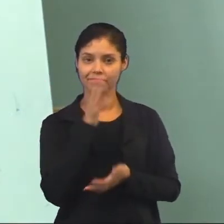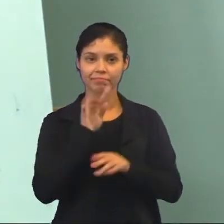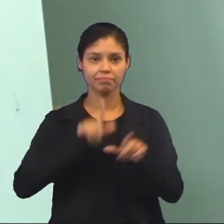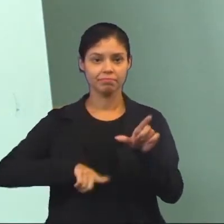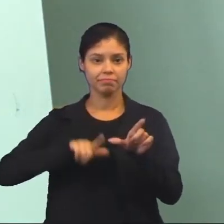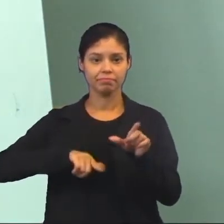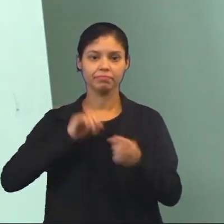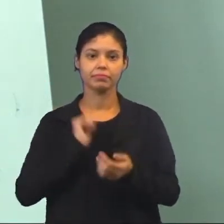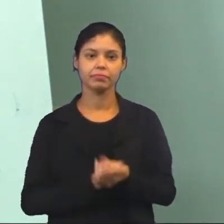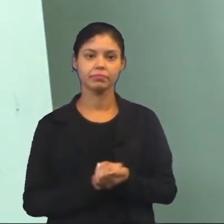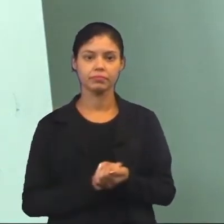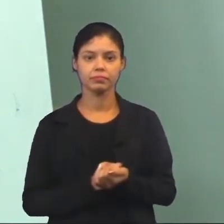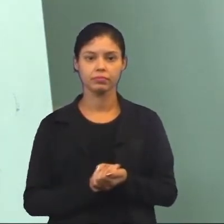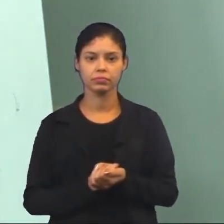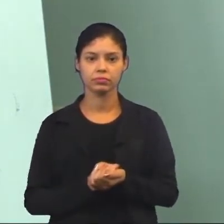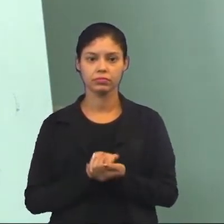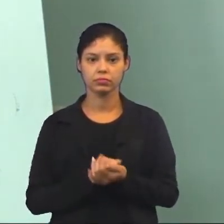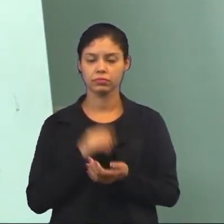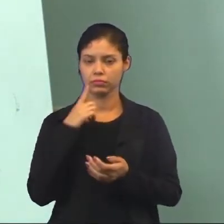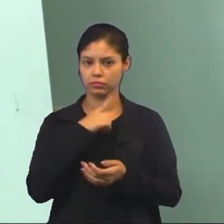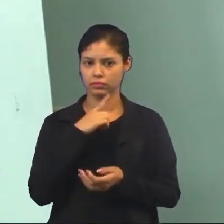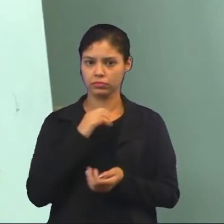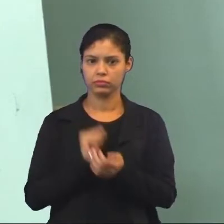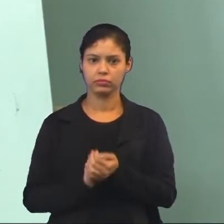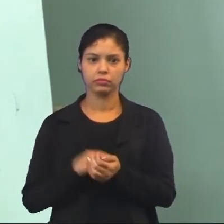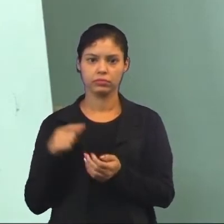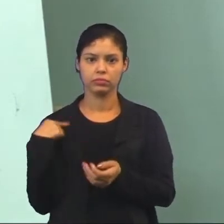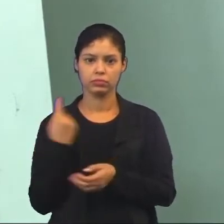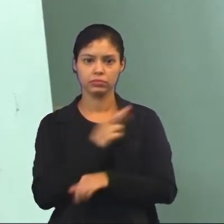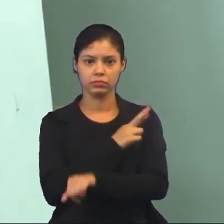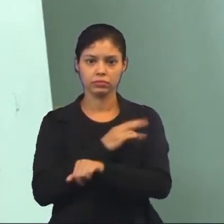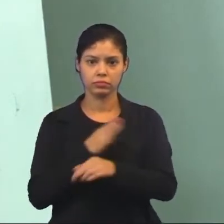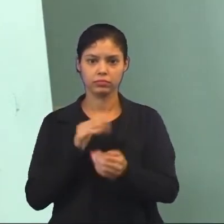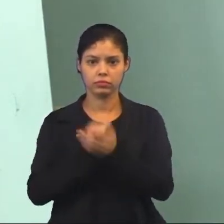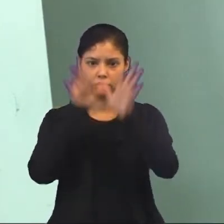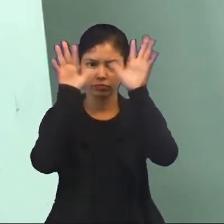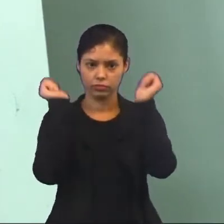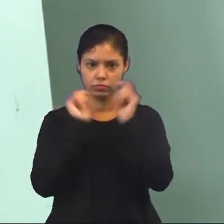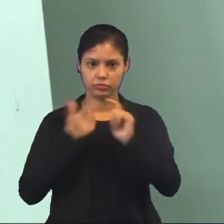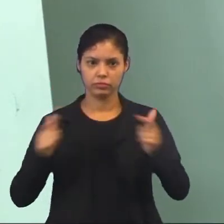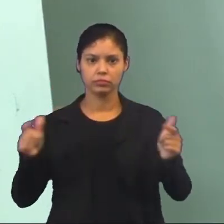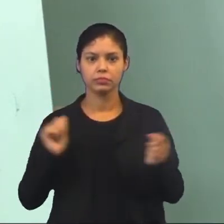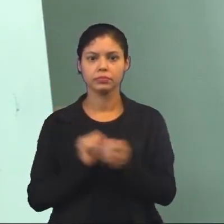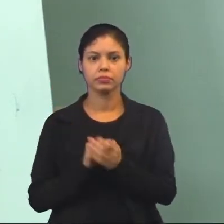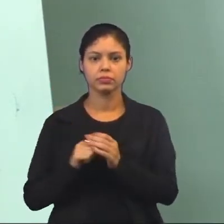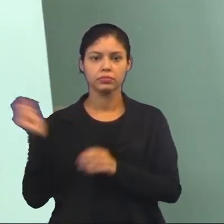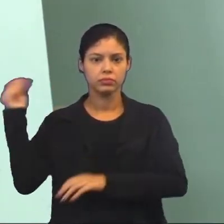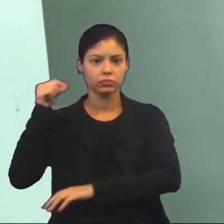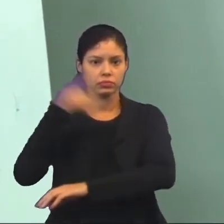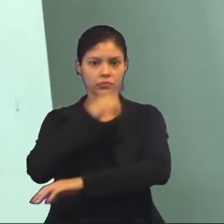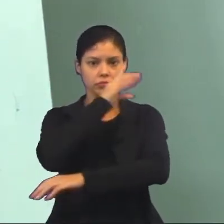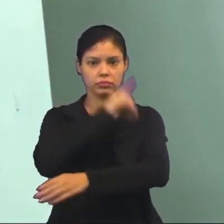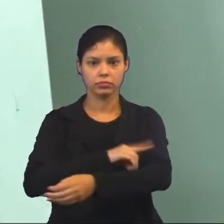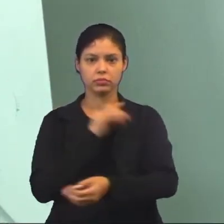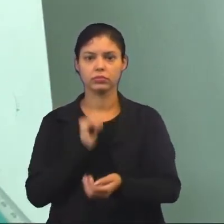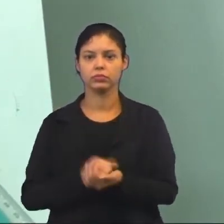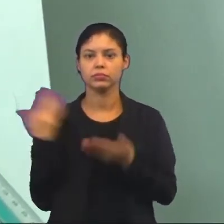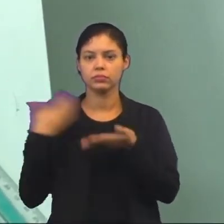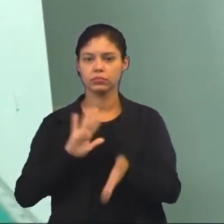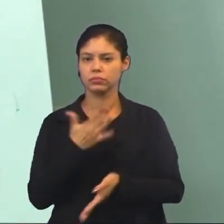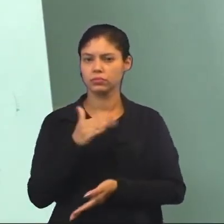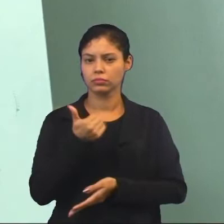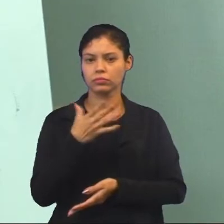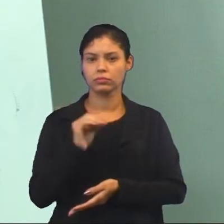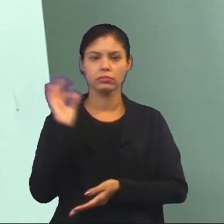fotolegenda. Vamos continuar lendo. O surto de dengue em Rio Branco, no Acre, aumenta. A infestação de mosquito nas casas chega a